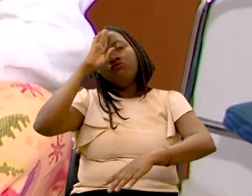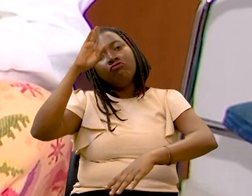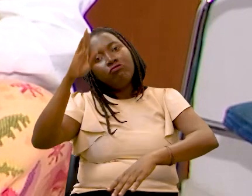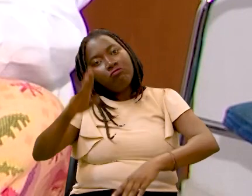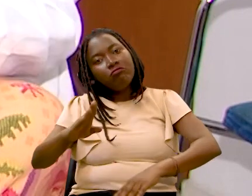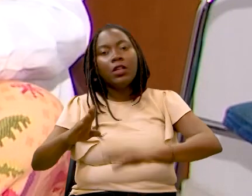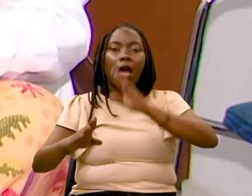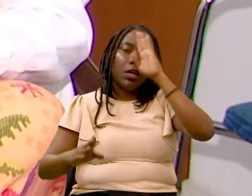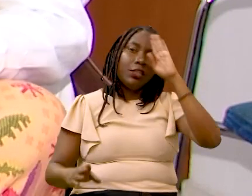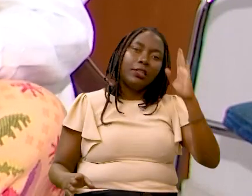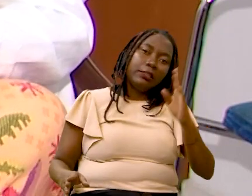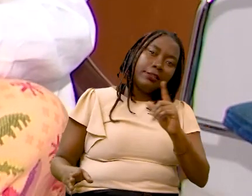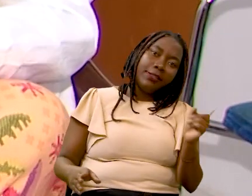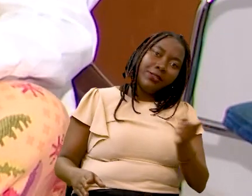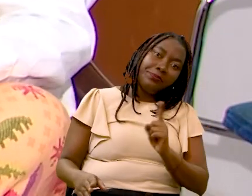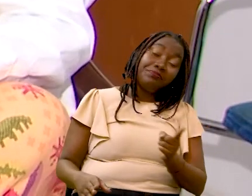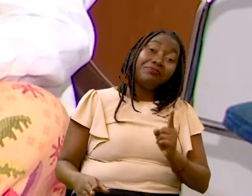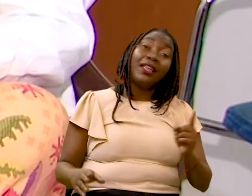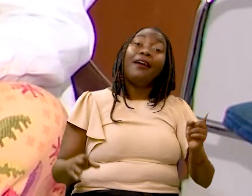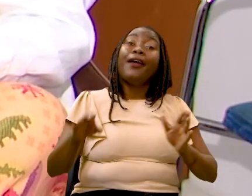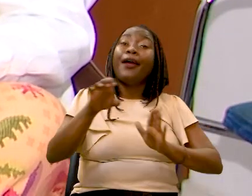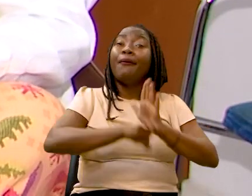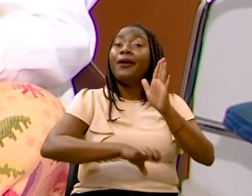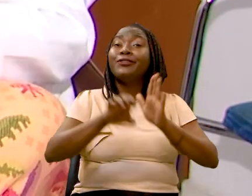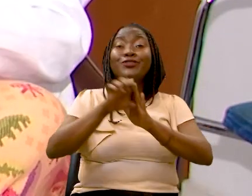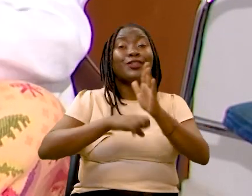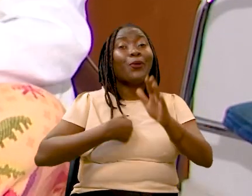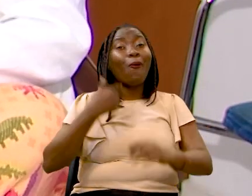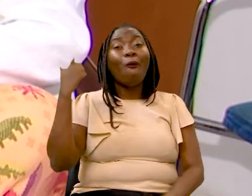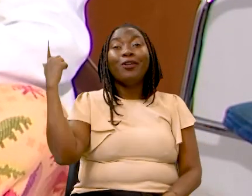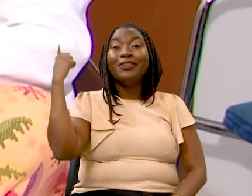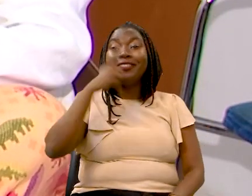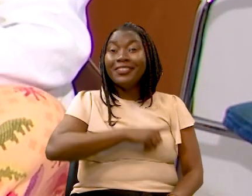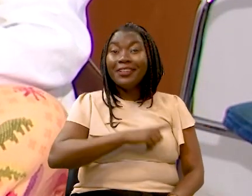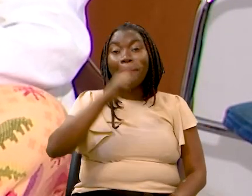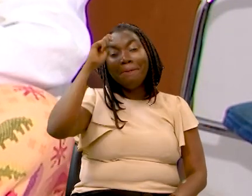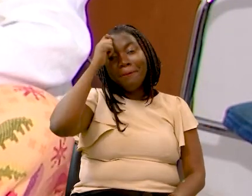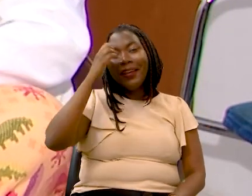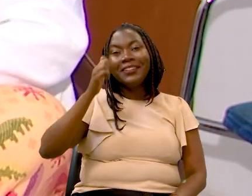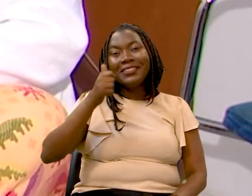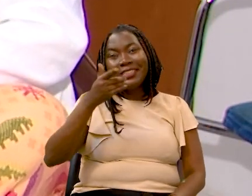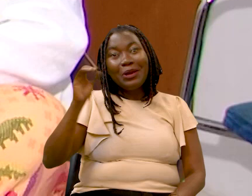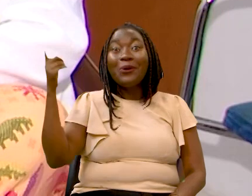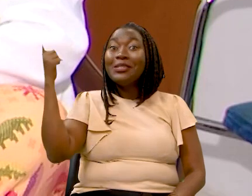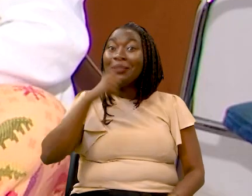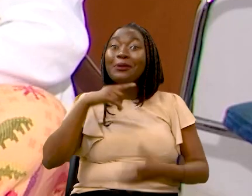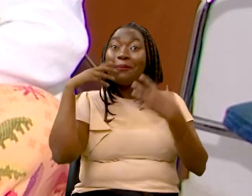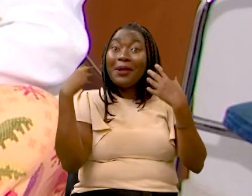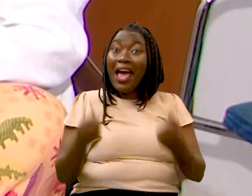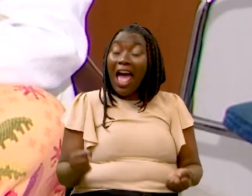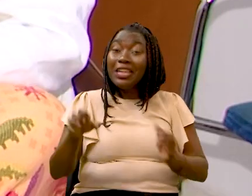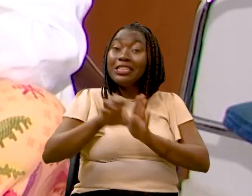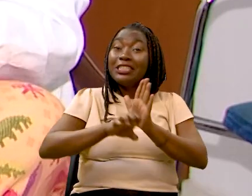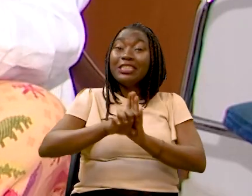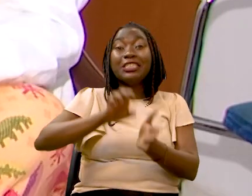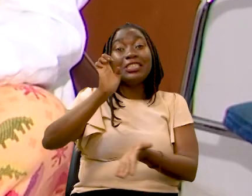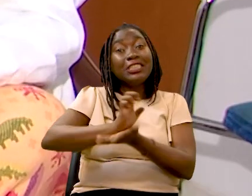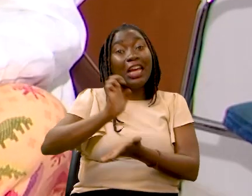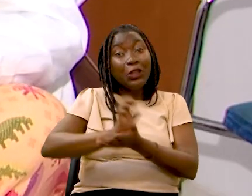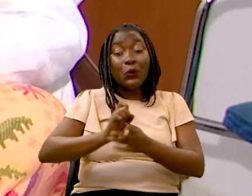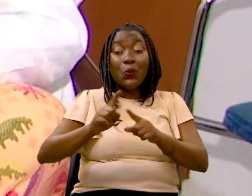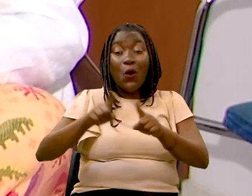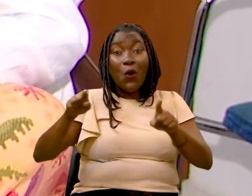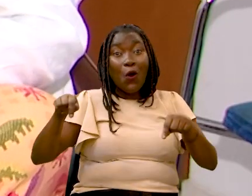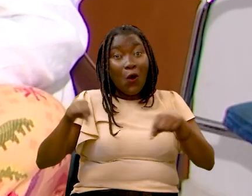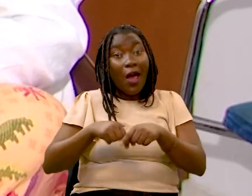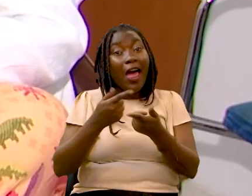mãos, diretas e outras tantas indiretamente. Foi um edital que eu consegui, né? A Pretação conseguiu ser aprovado, um